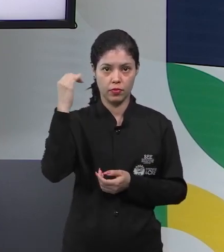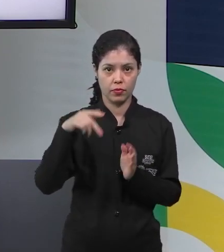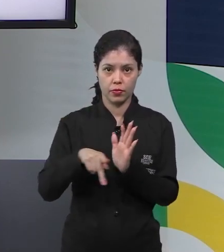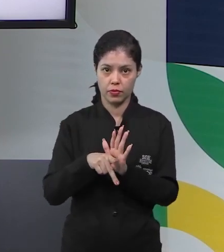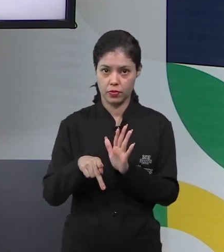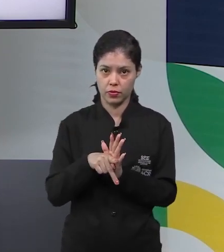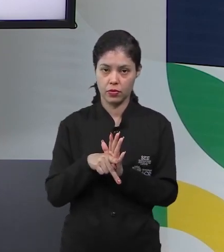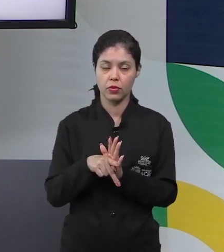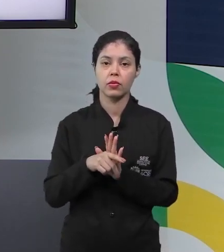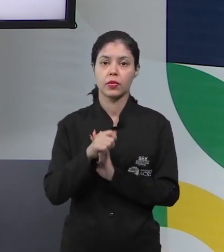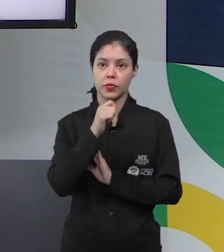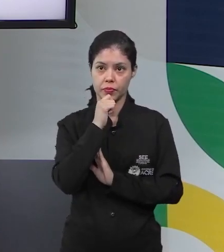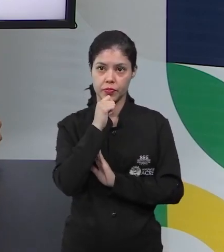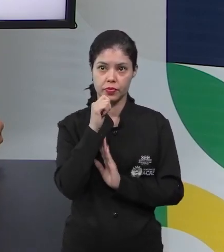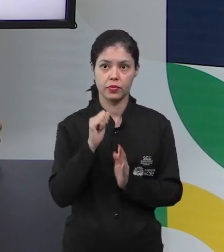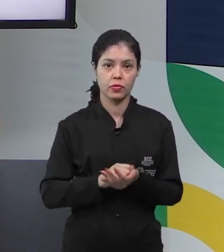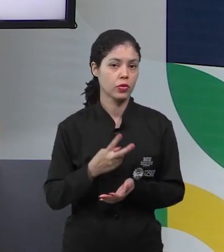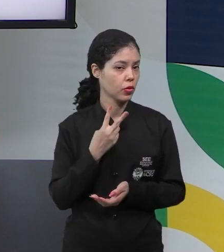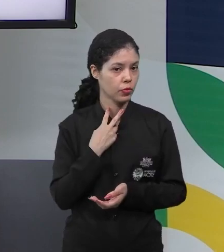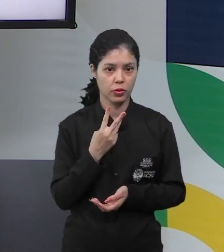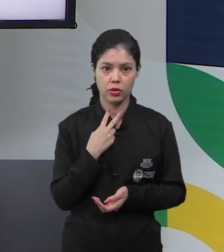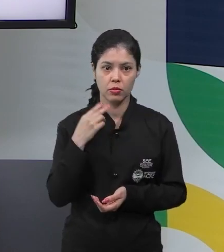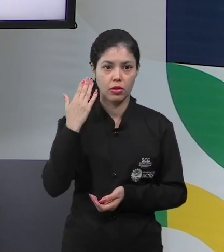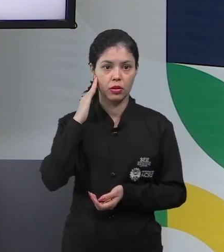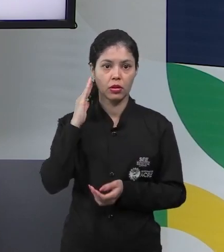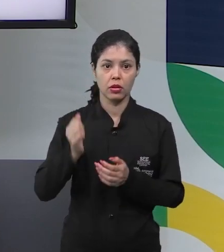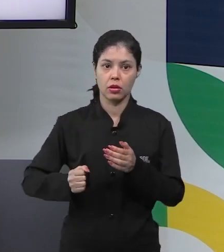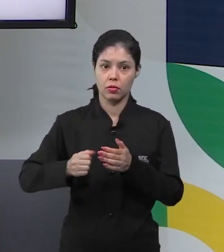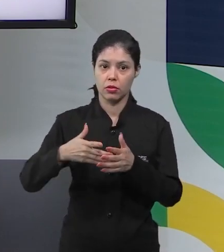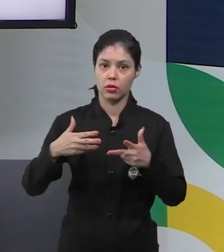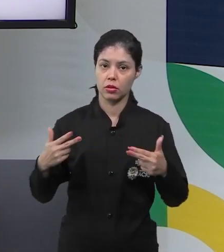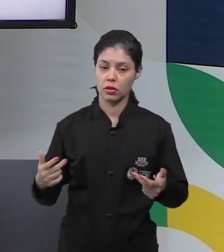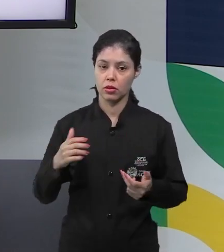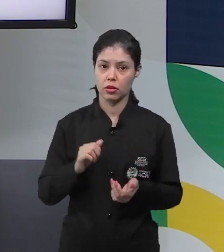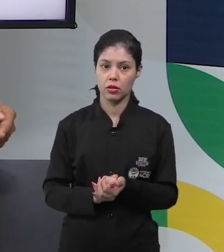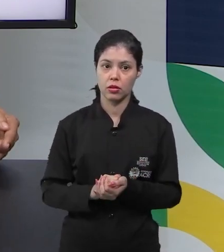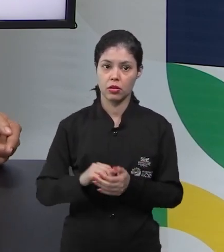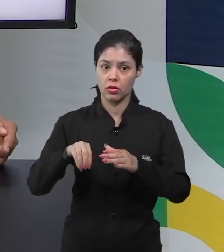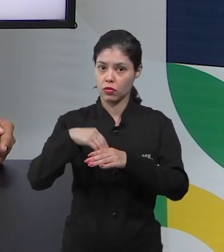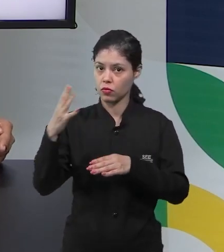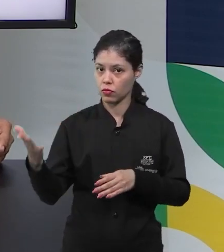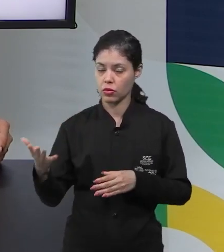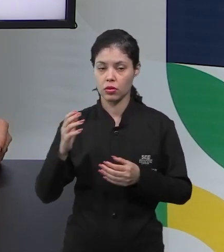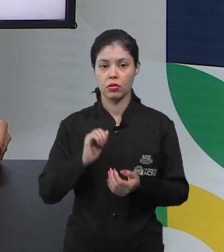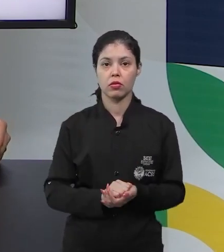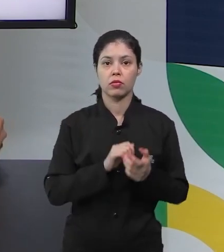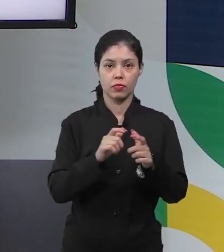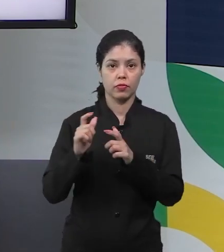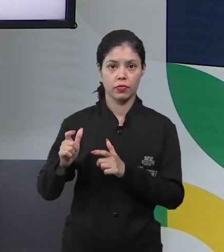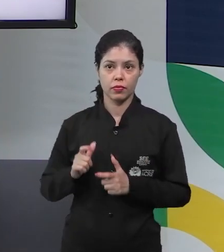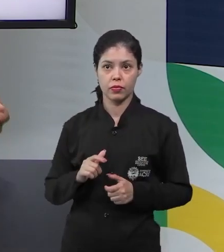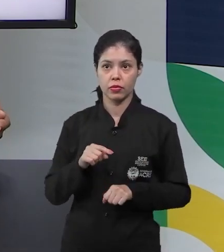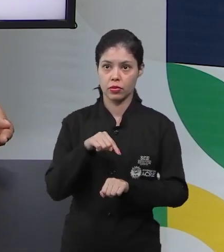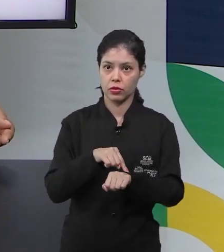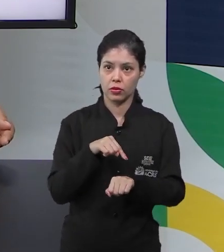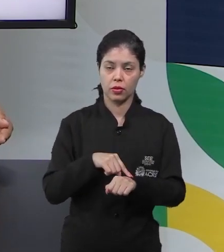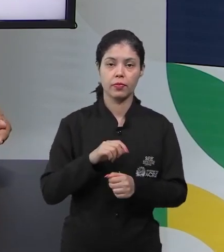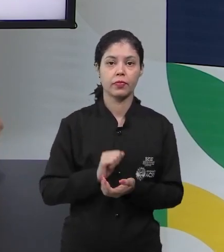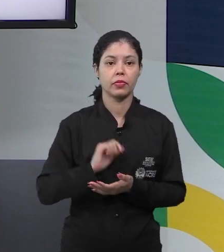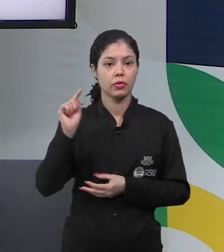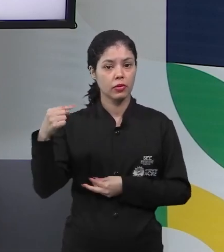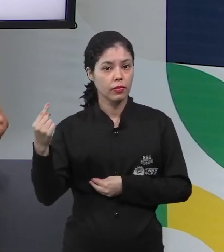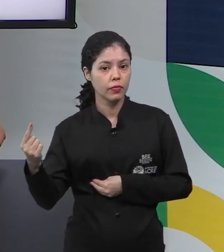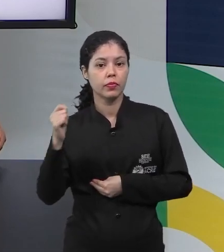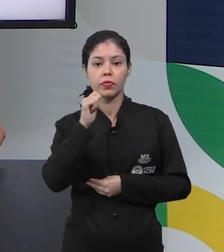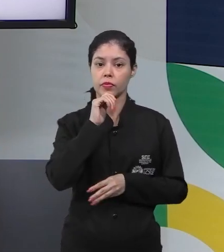de sensibilidade. Quer dizer, nós não podemos entender muita coisa fora do espaço e fora do tempo. Aquilo que está fora